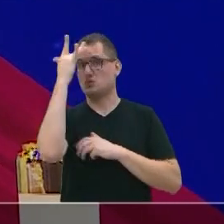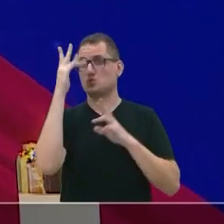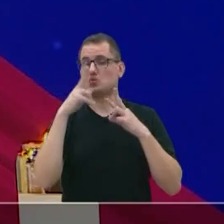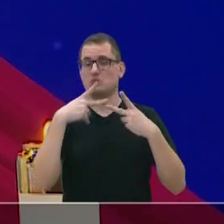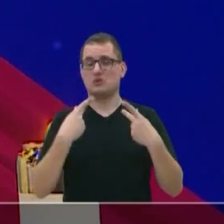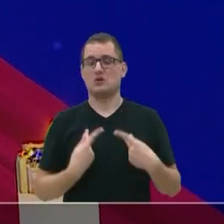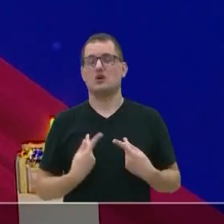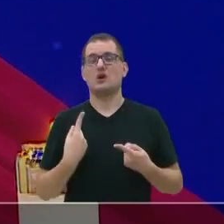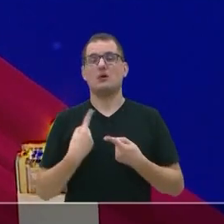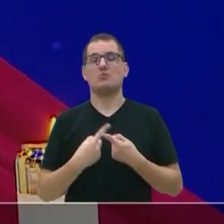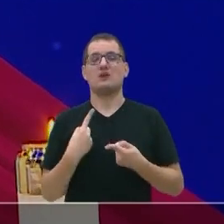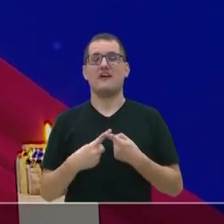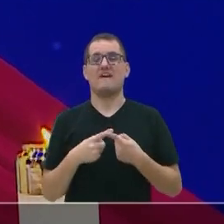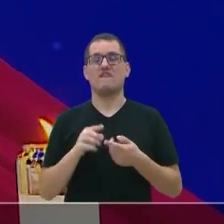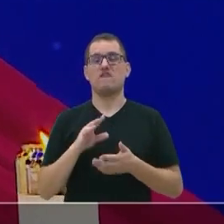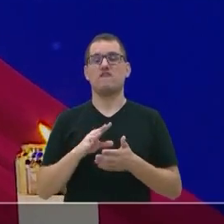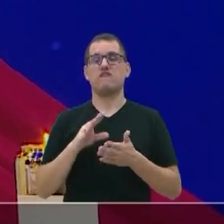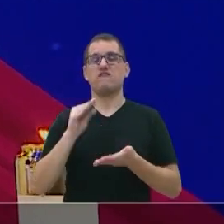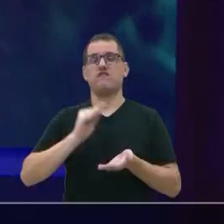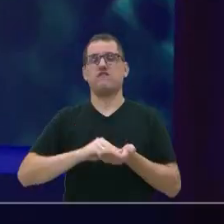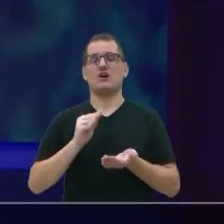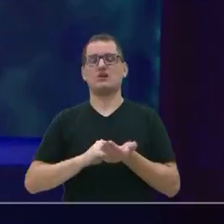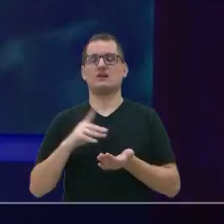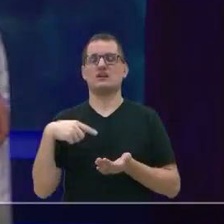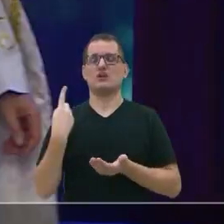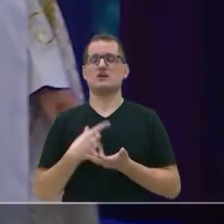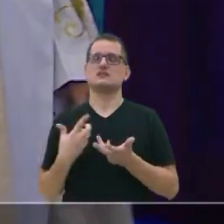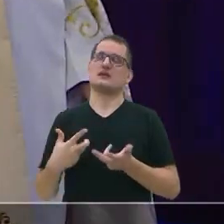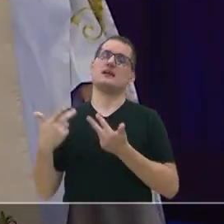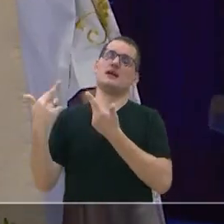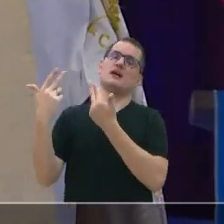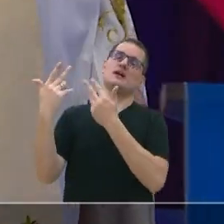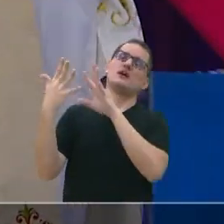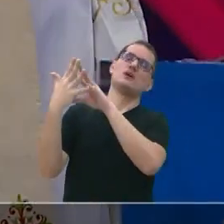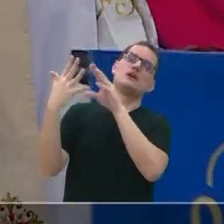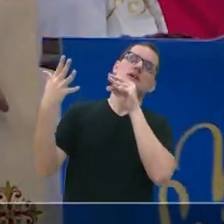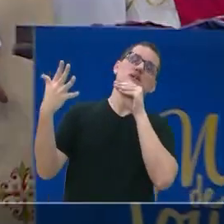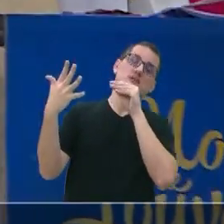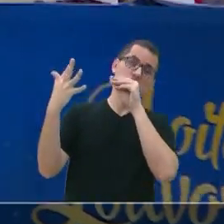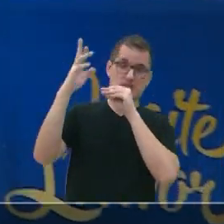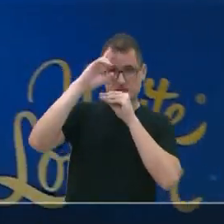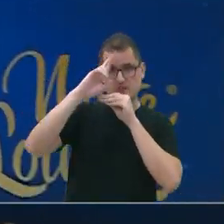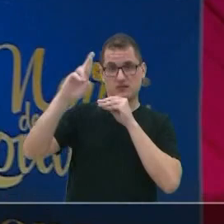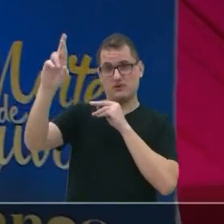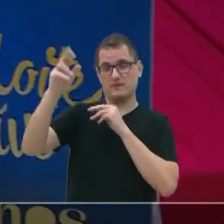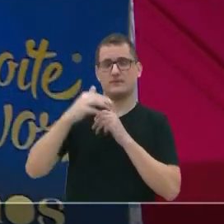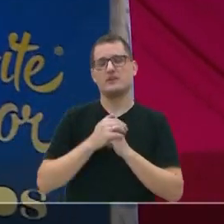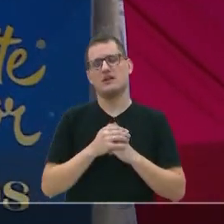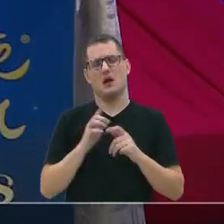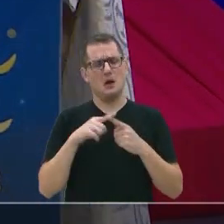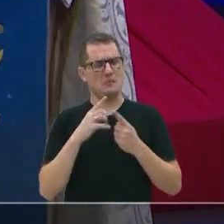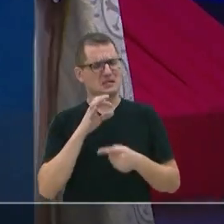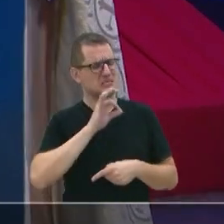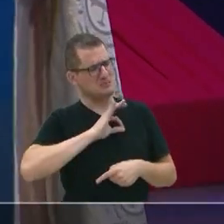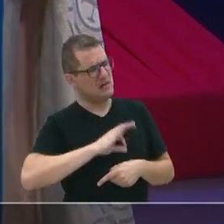este espelhar-se no Senhor. Mas Padre, o Senhor está dizendo que é para